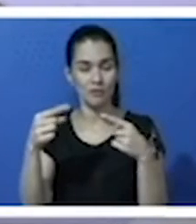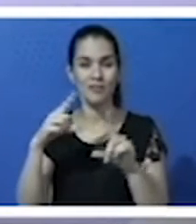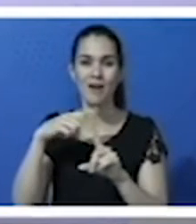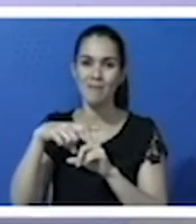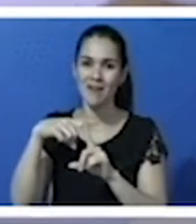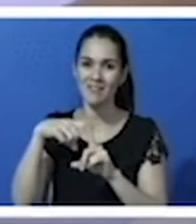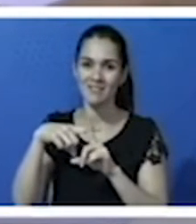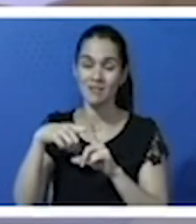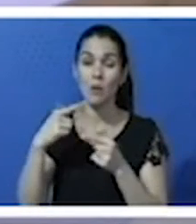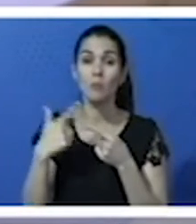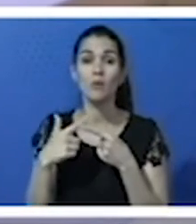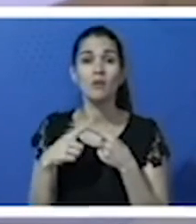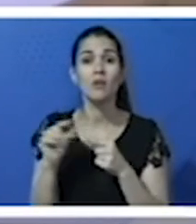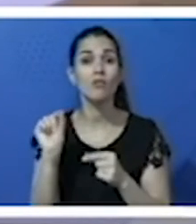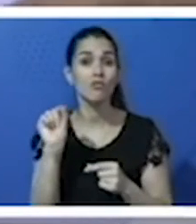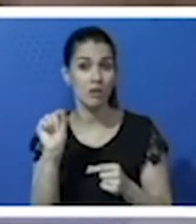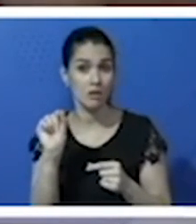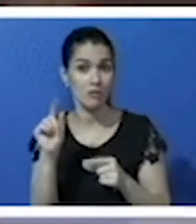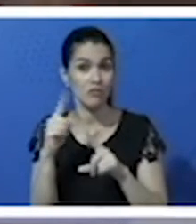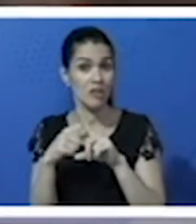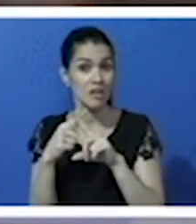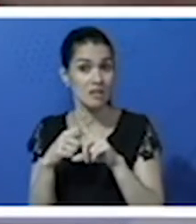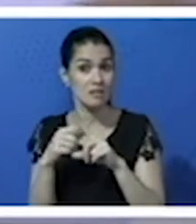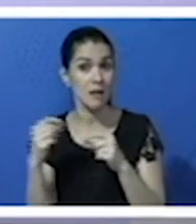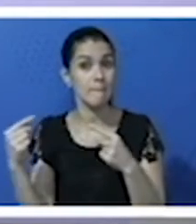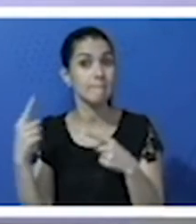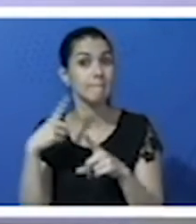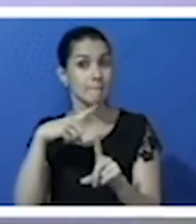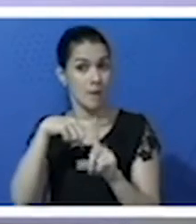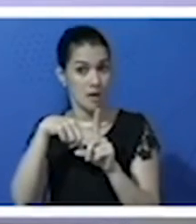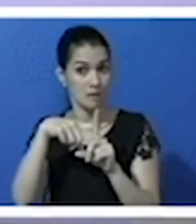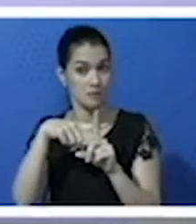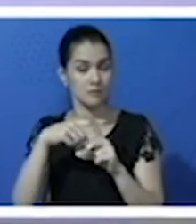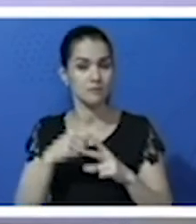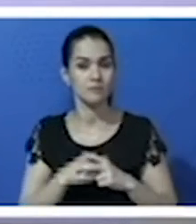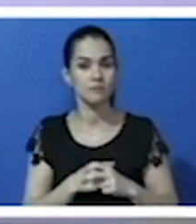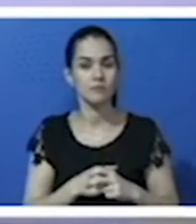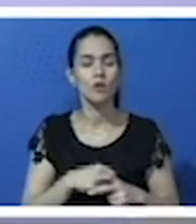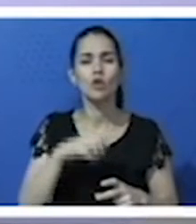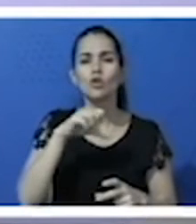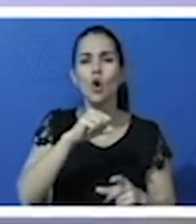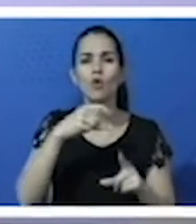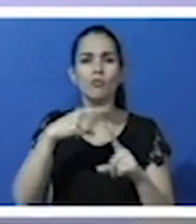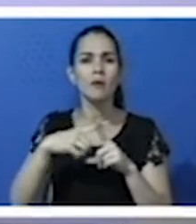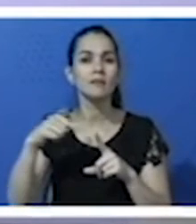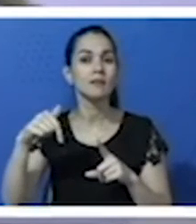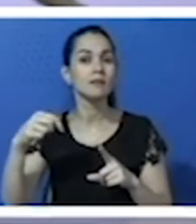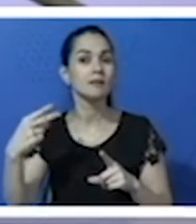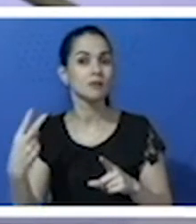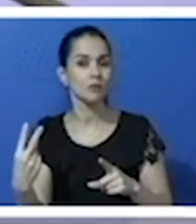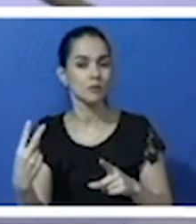de vezes, sinais iguais dá mais. 9 mais 72 dá 81.